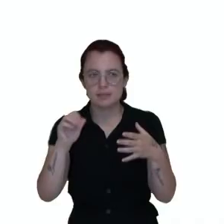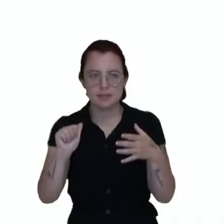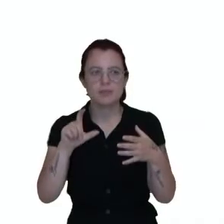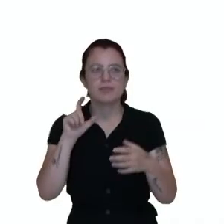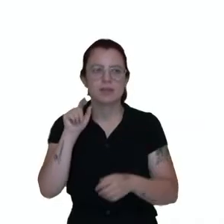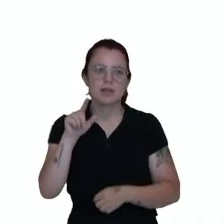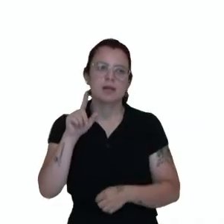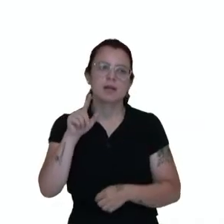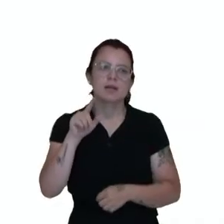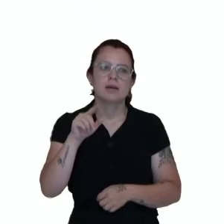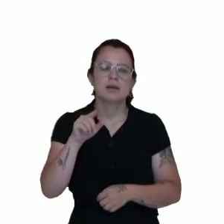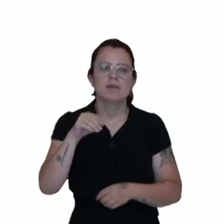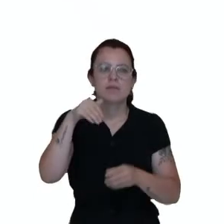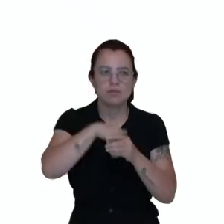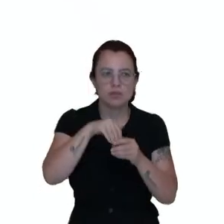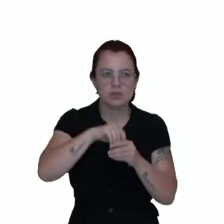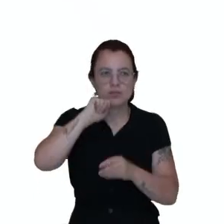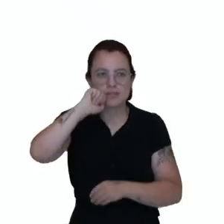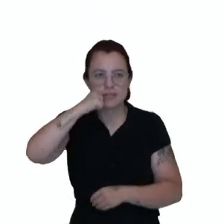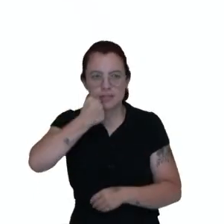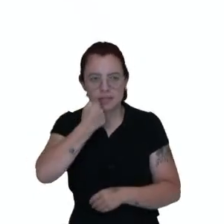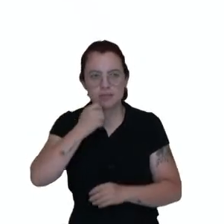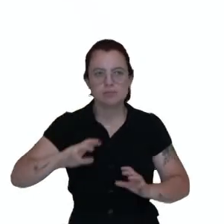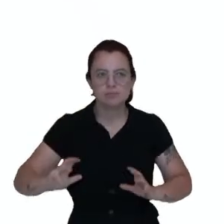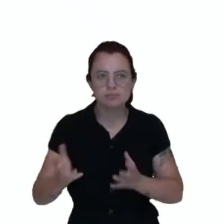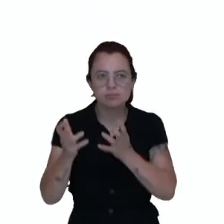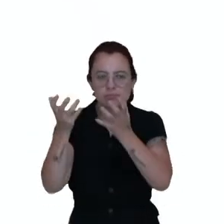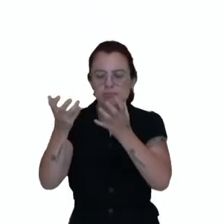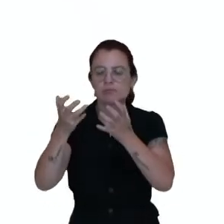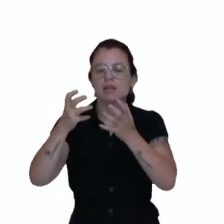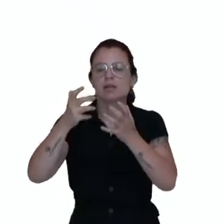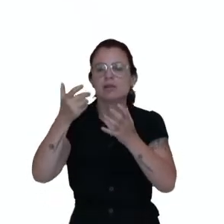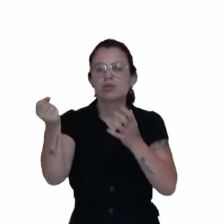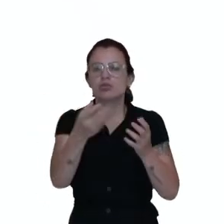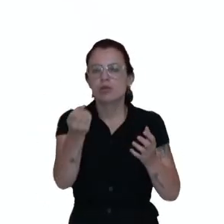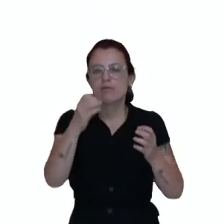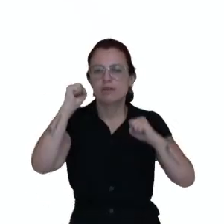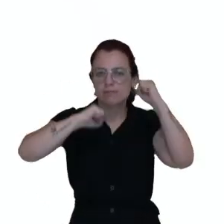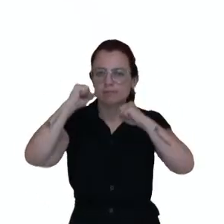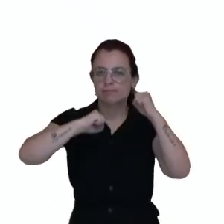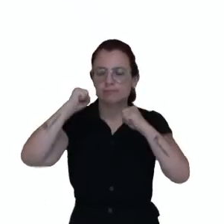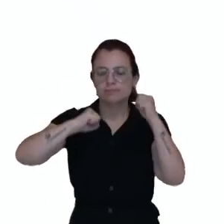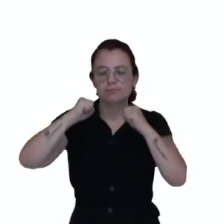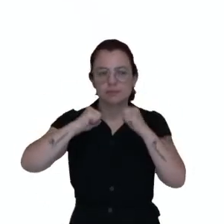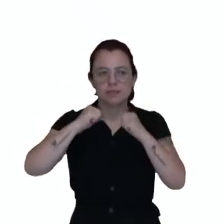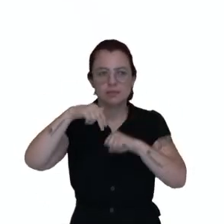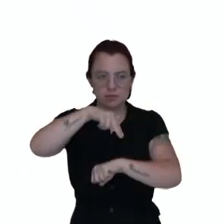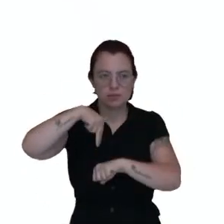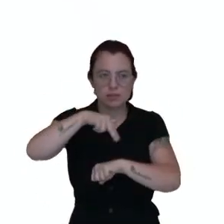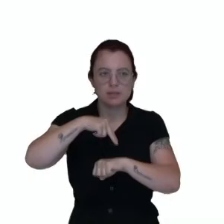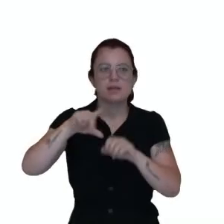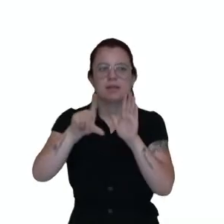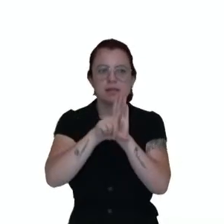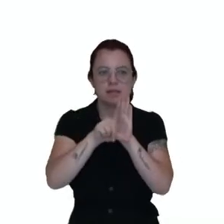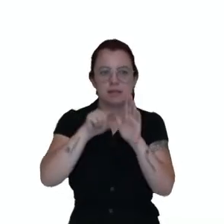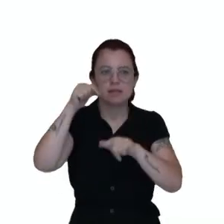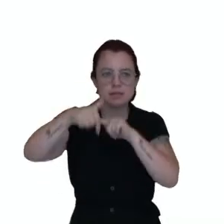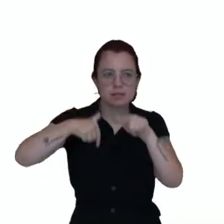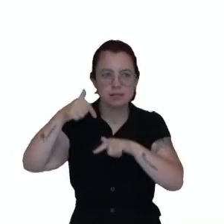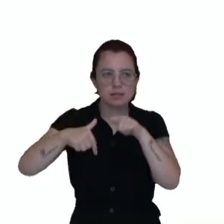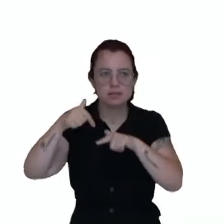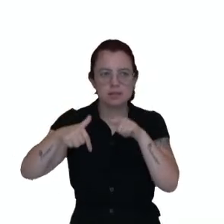eram o voto secreto, o incentivo à industrialização nacional, as leis trabalhistas,